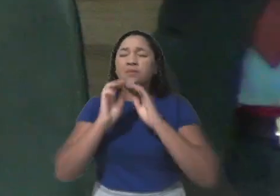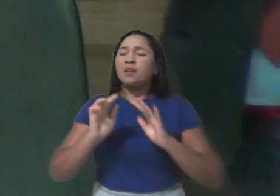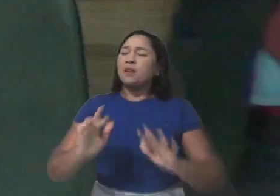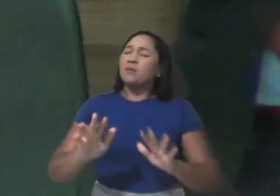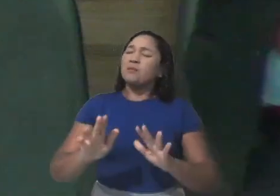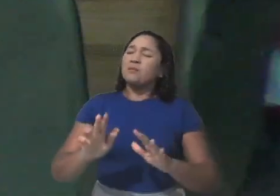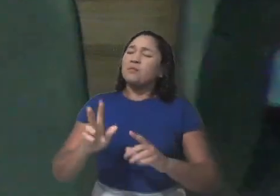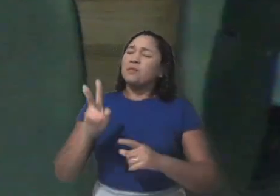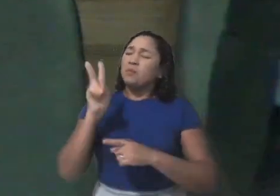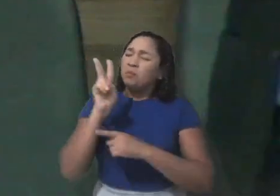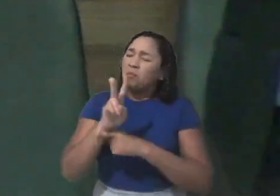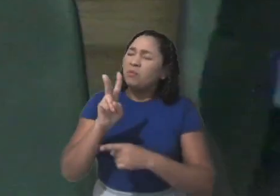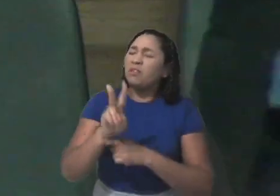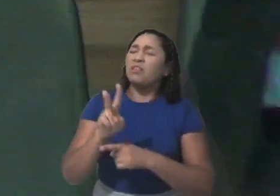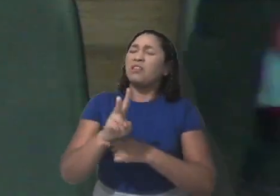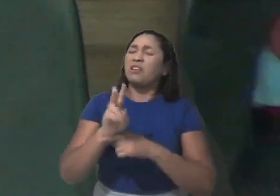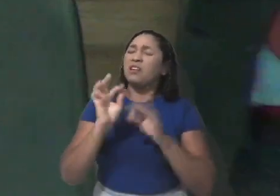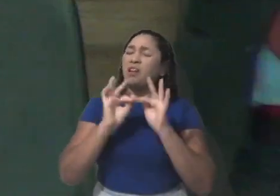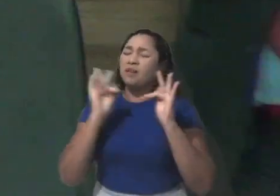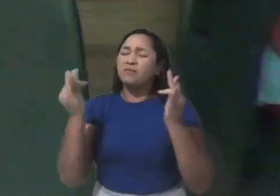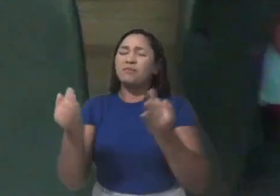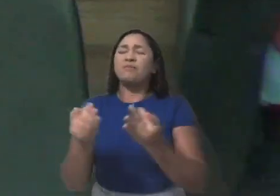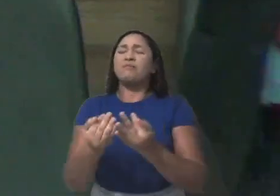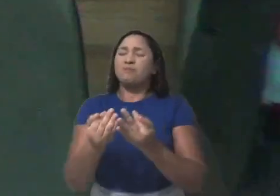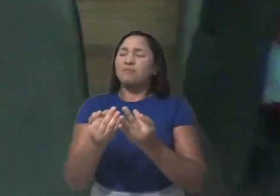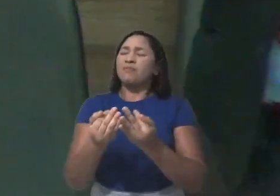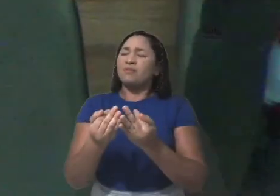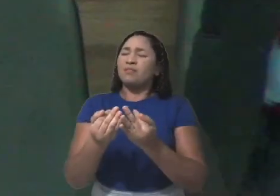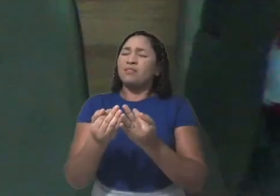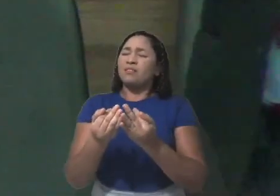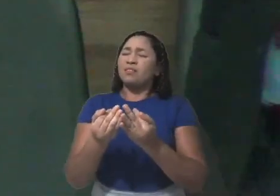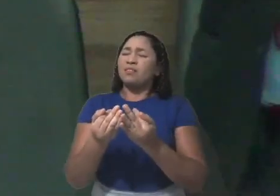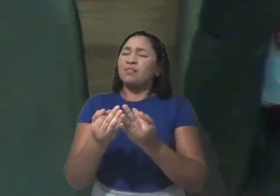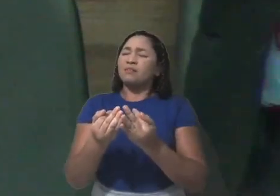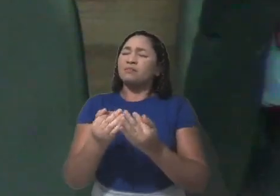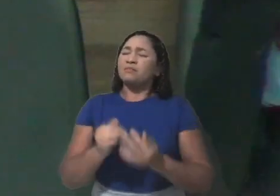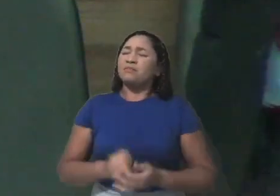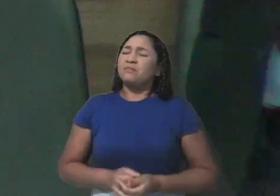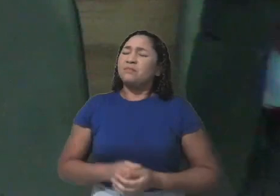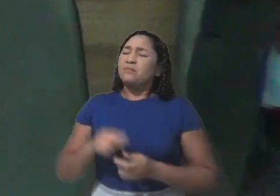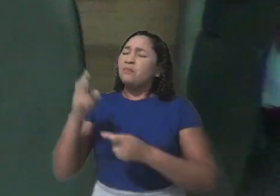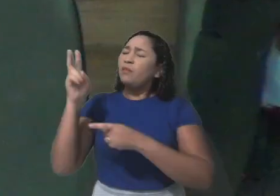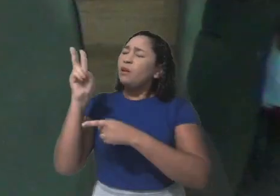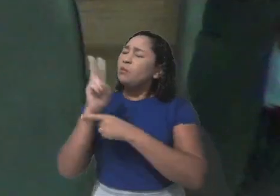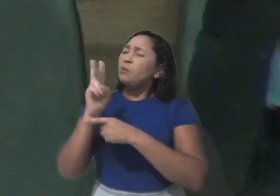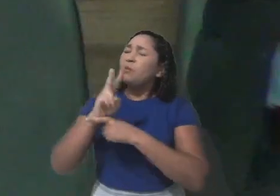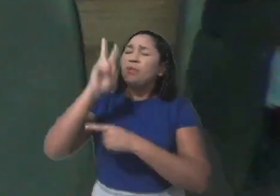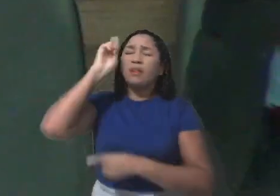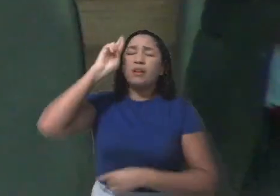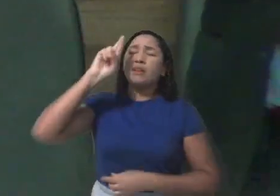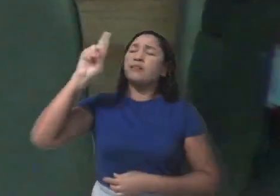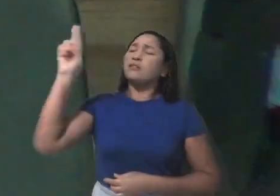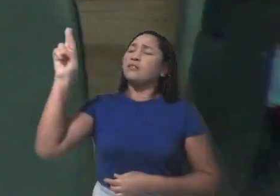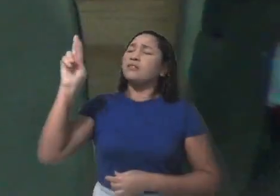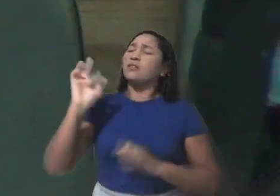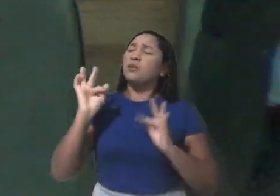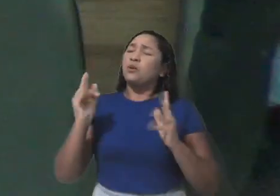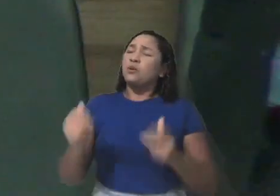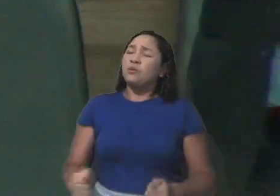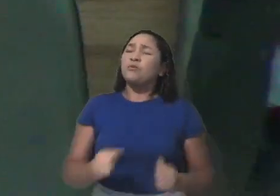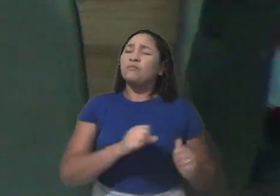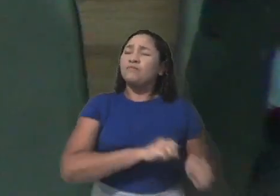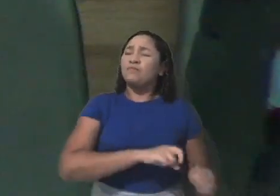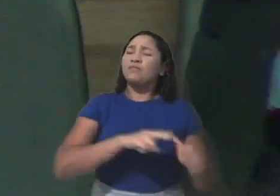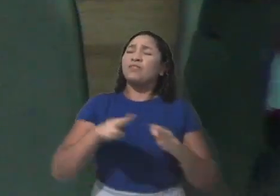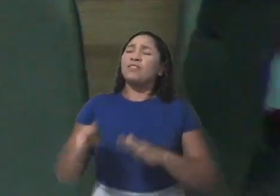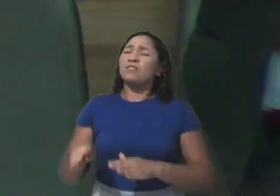ele e toda a sua família. Senhor, leva-nos em paz, nos guarda, nos dá, Senhor, um final de semana